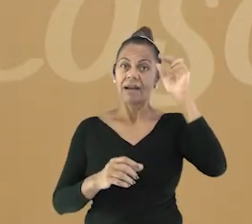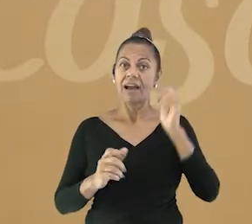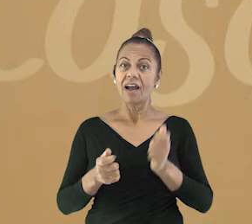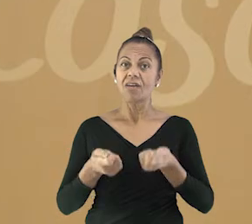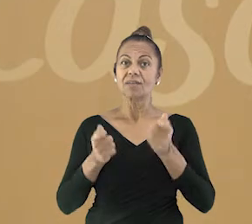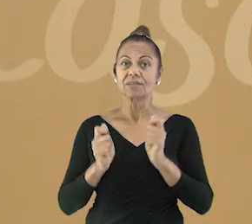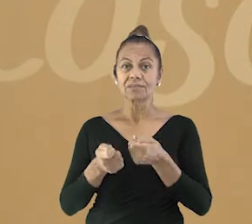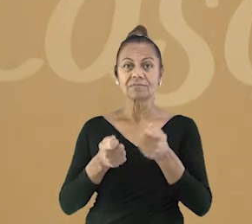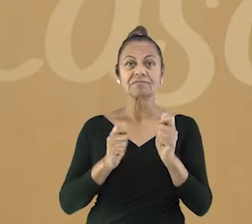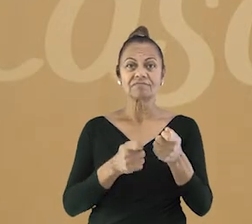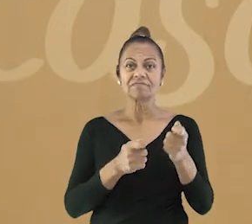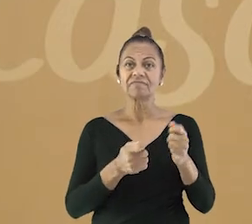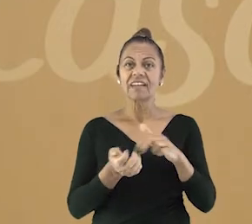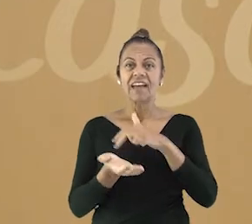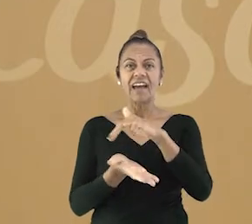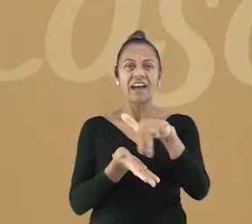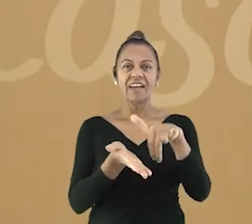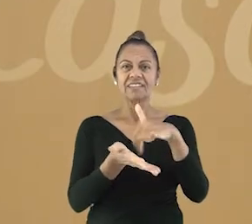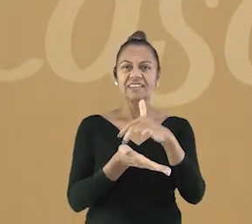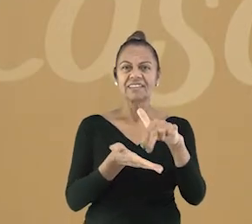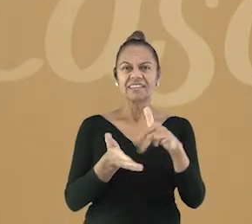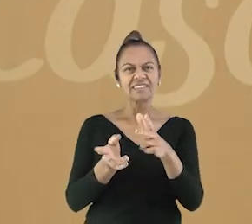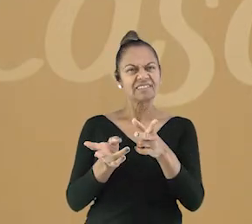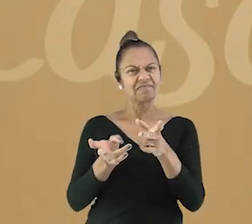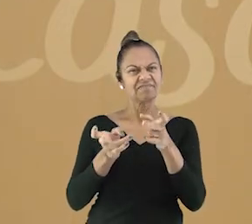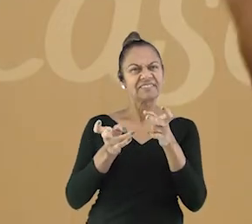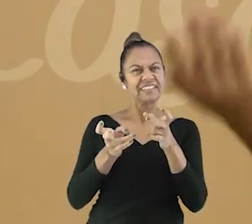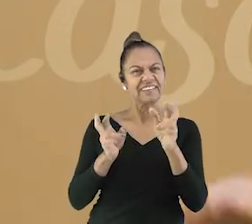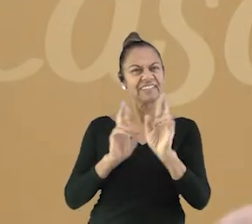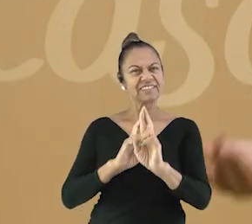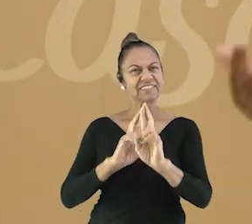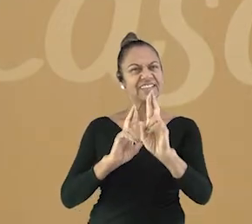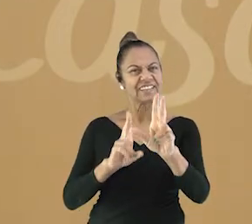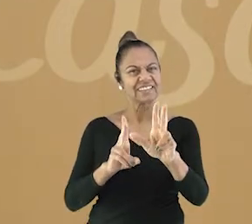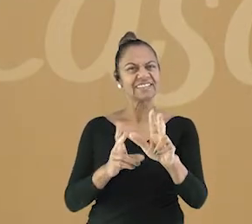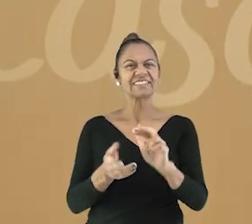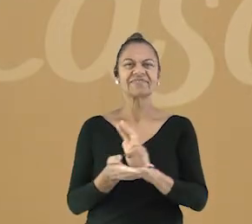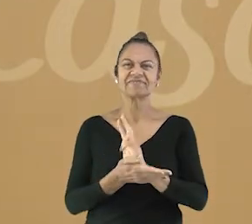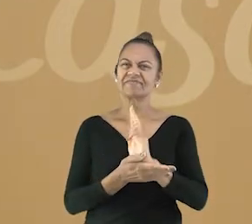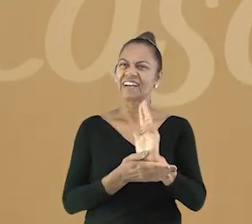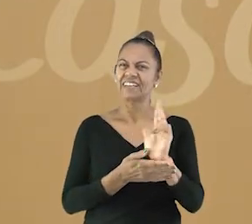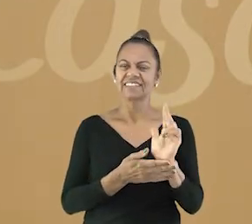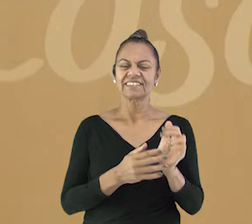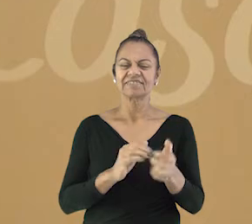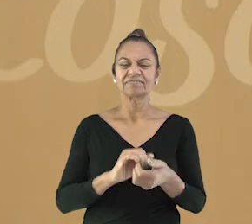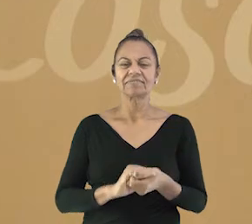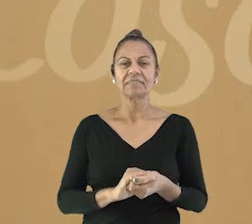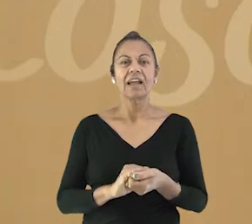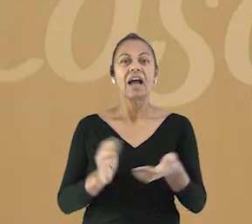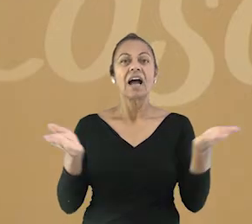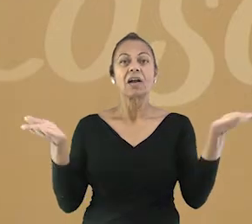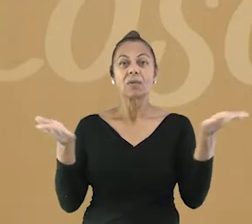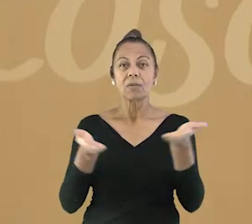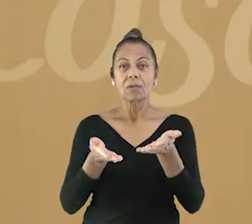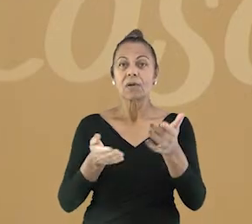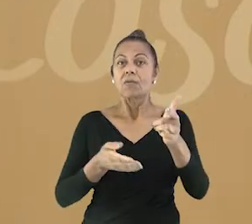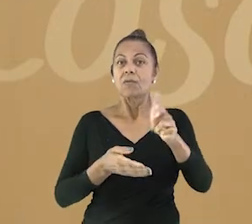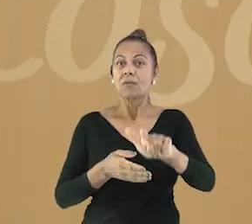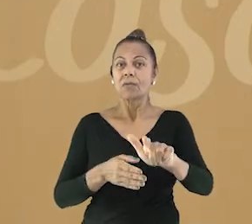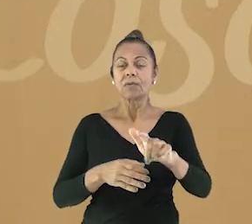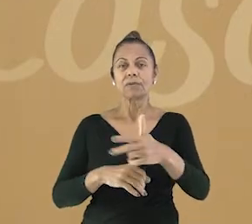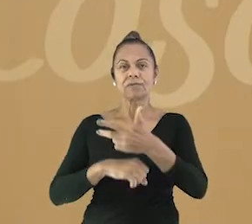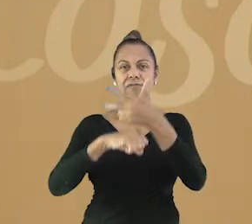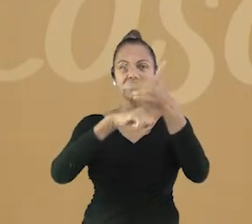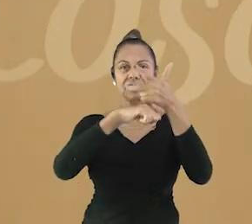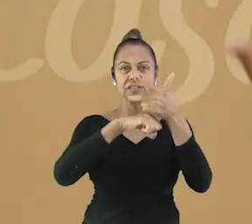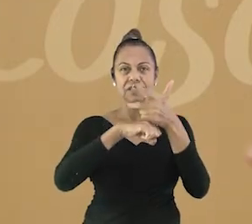televisão ou presencialmente. Pois o transporte deles é uma carroça e existe o momento de quebrar os pratos, e a